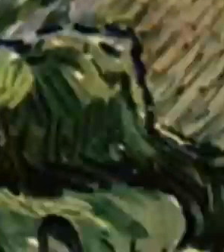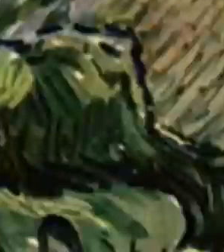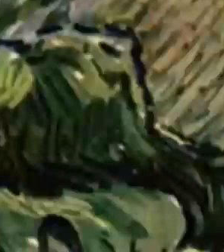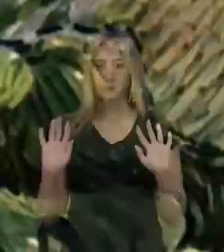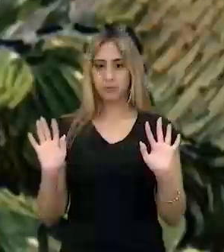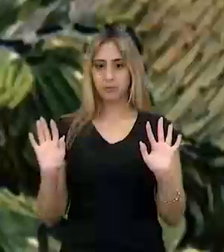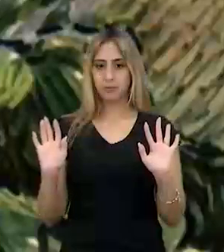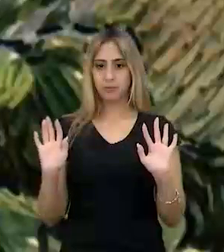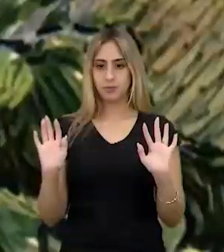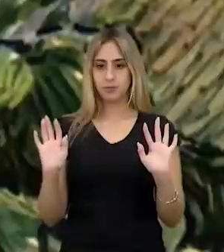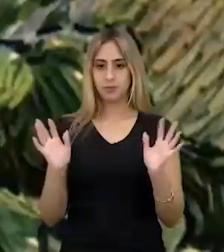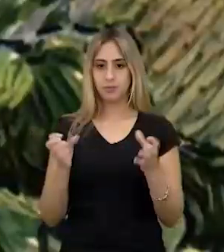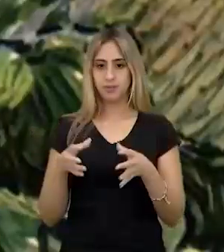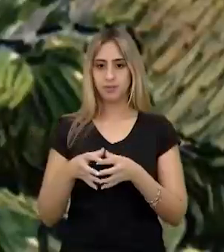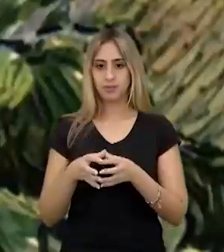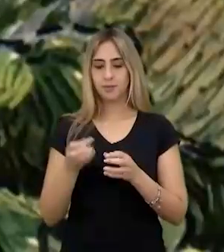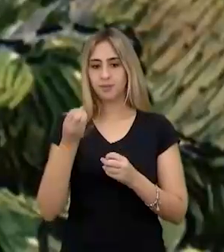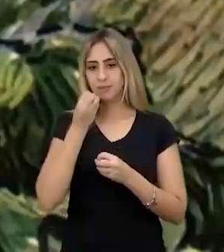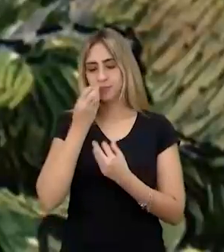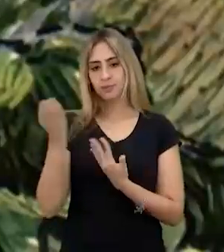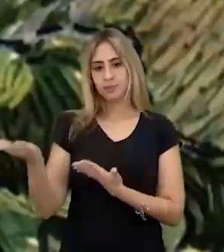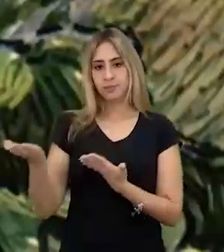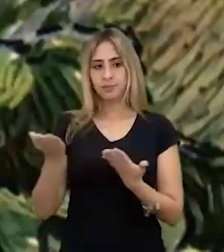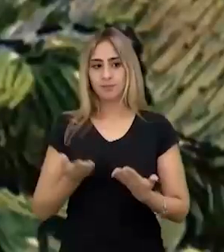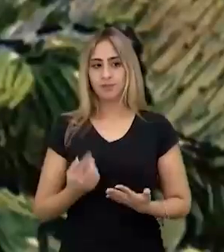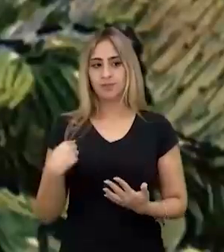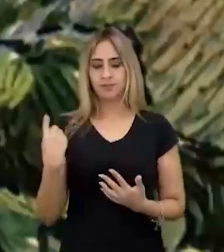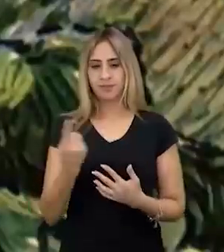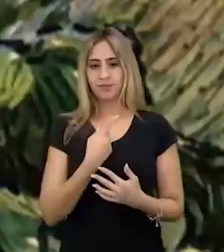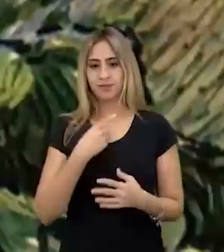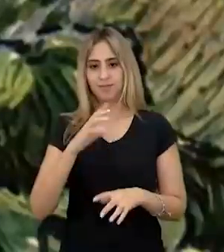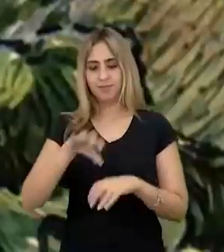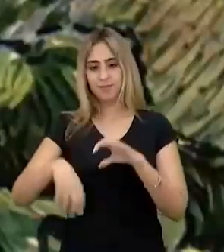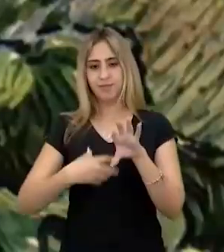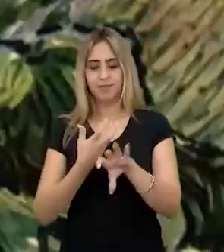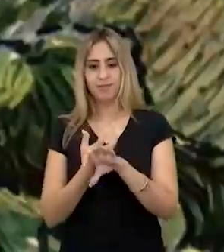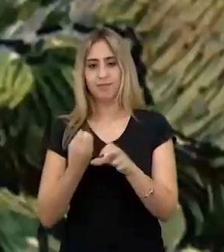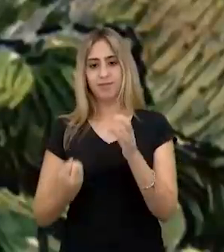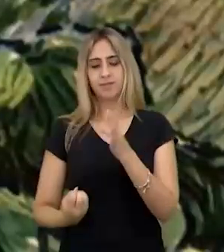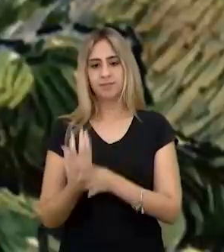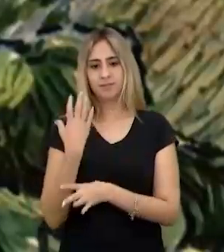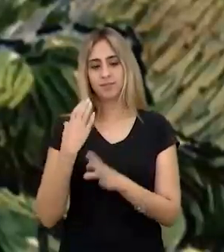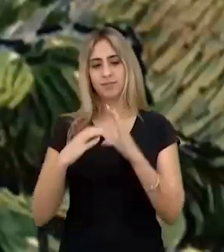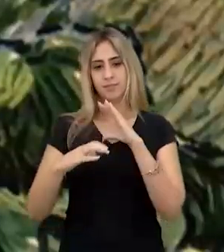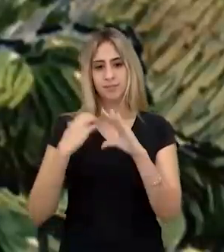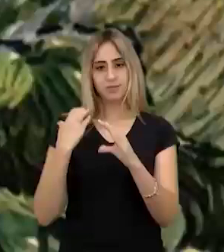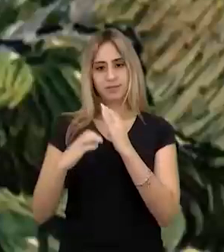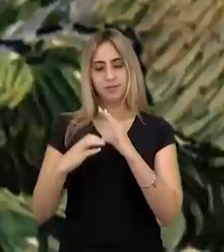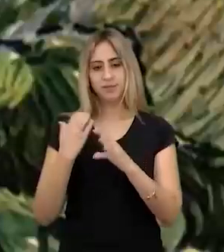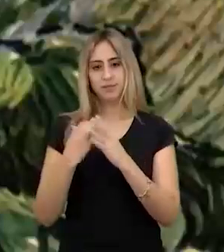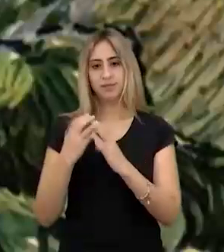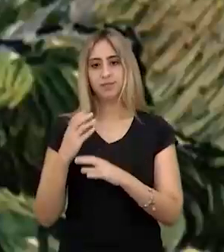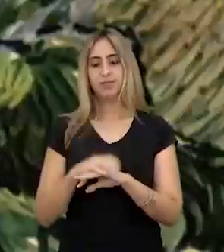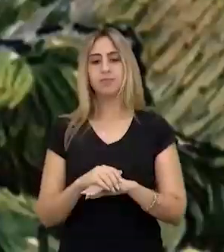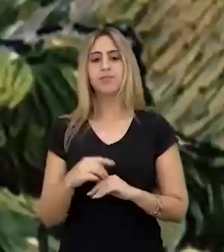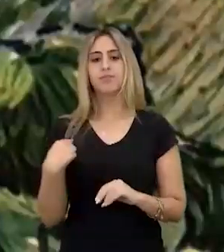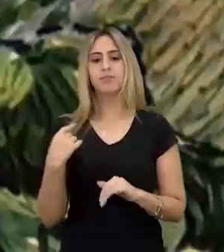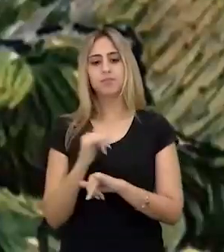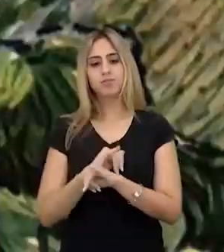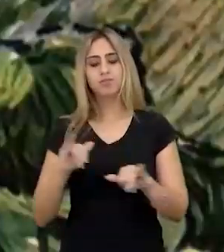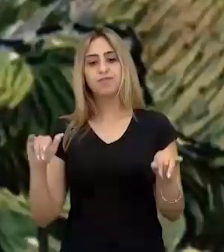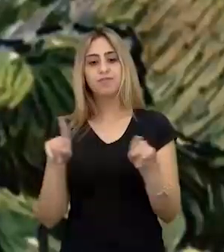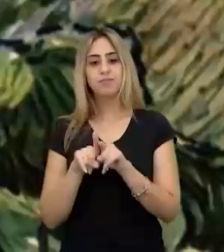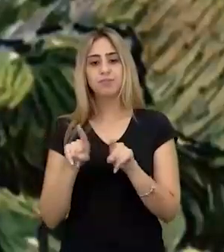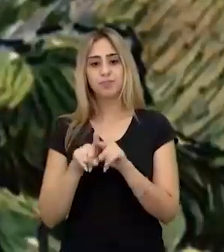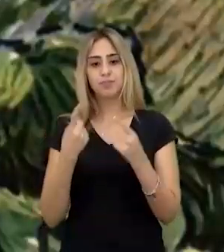Olá, turma! Sejam todos bem-vindos ao nosso componente Criação e Comunicação Publicitária. E ó, tem uma música, já